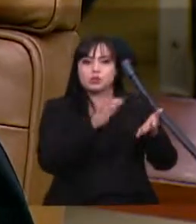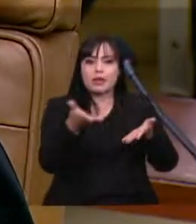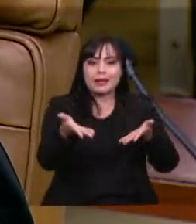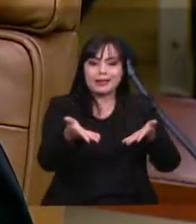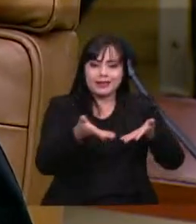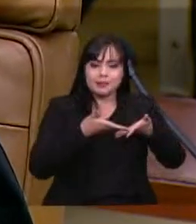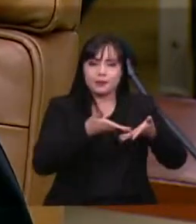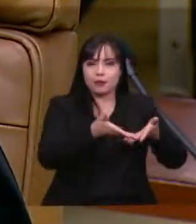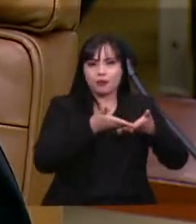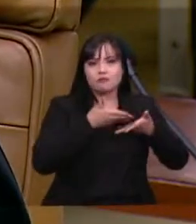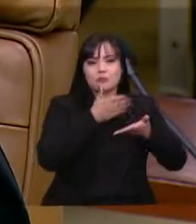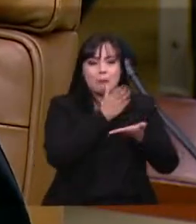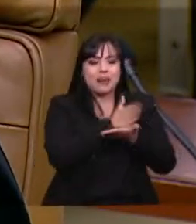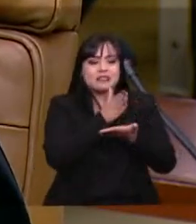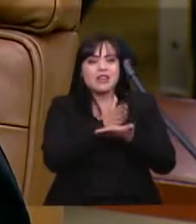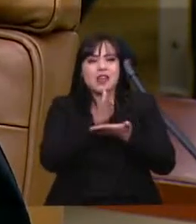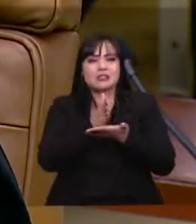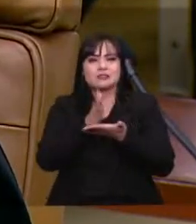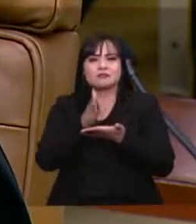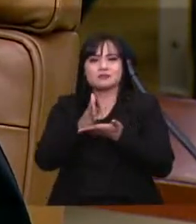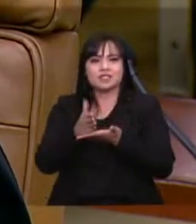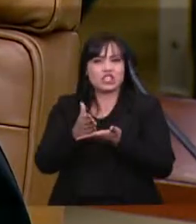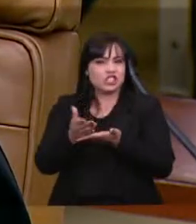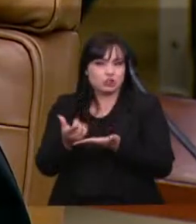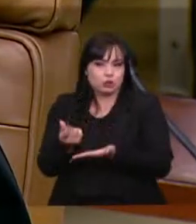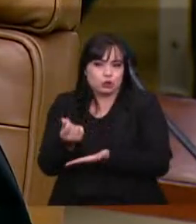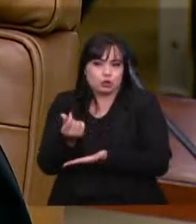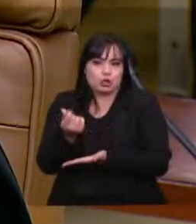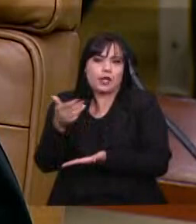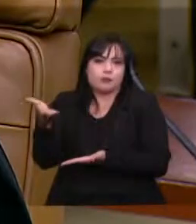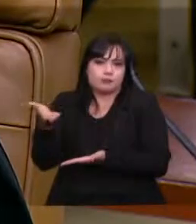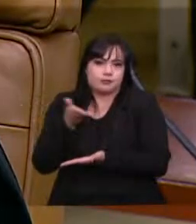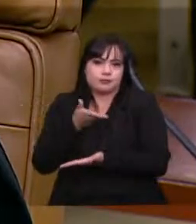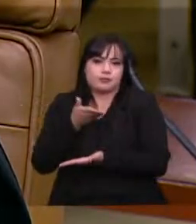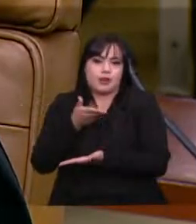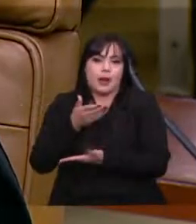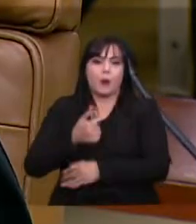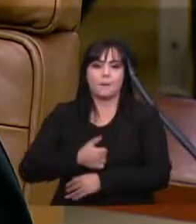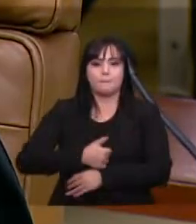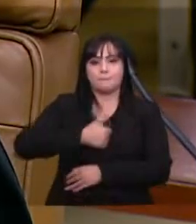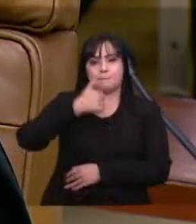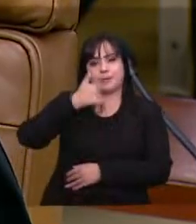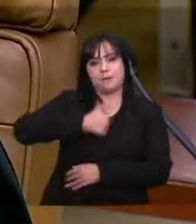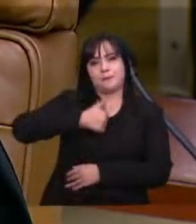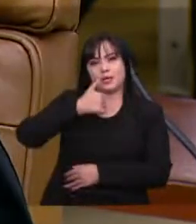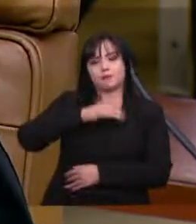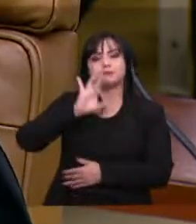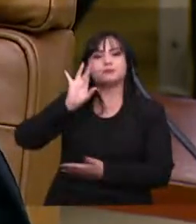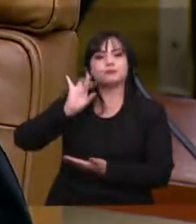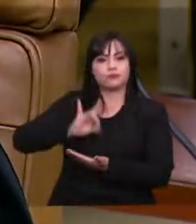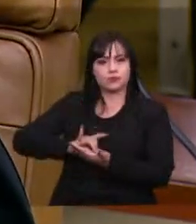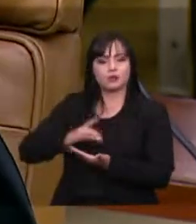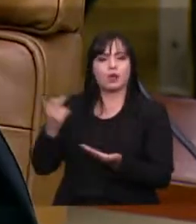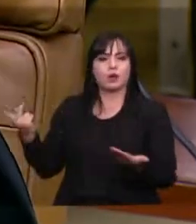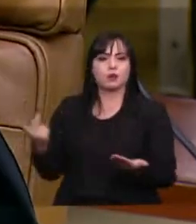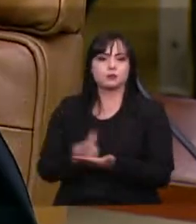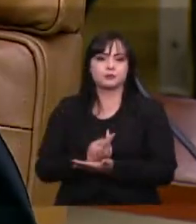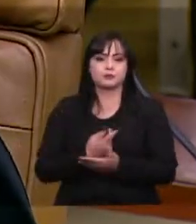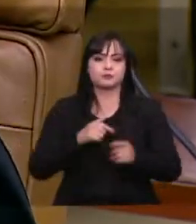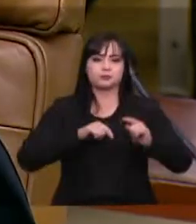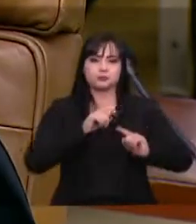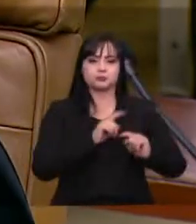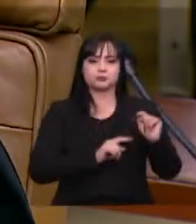recebimento das parcelas vantagens indevidas destinadas ao primeiro executando ainda os atos materiais